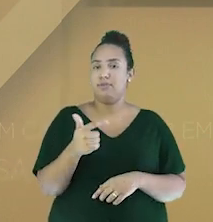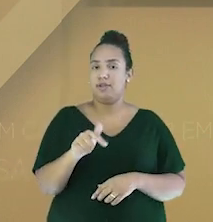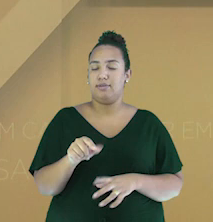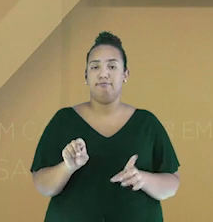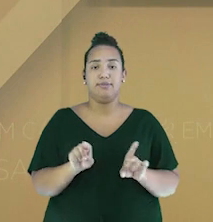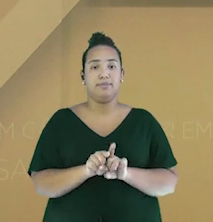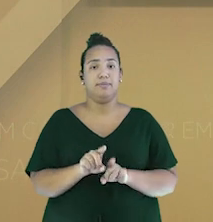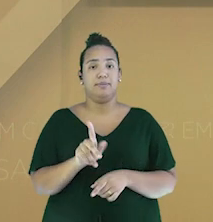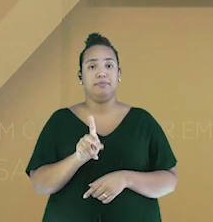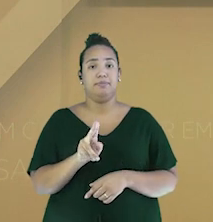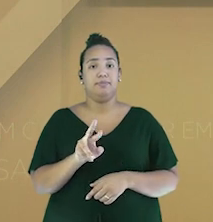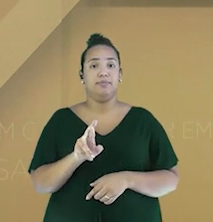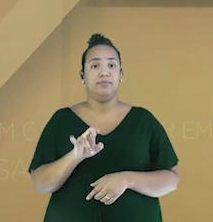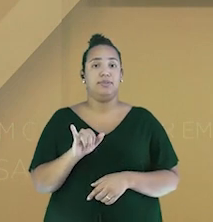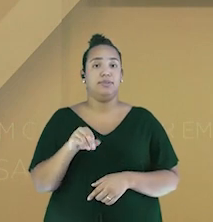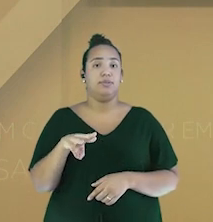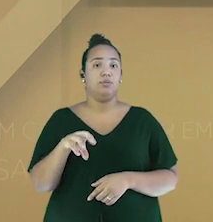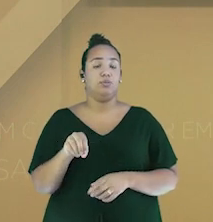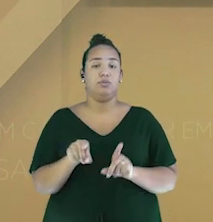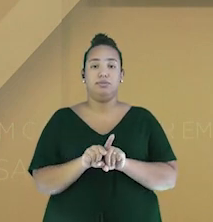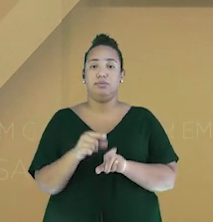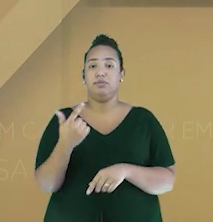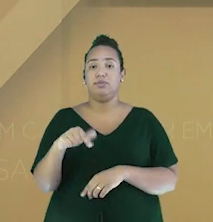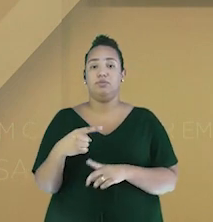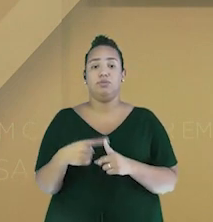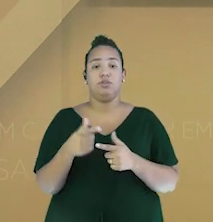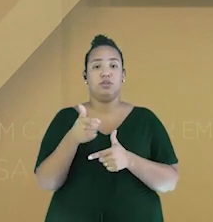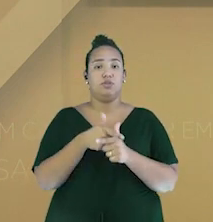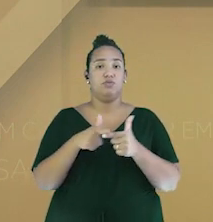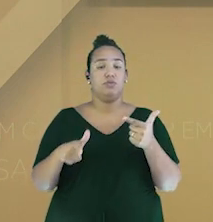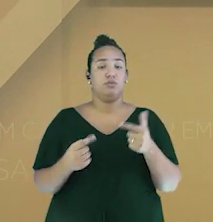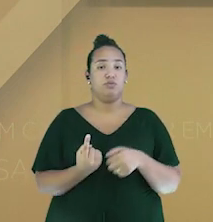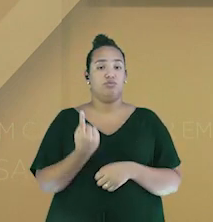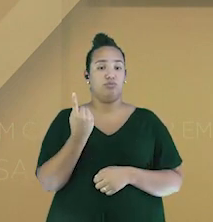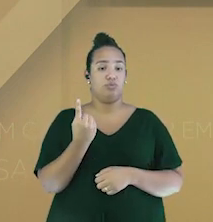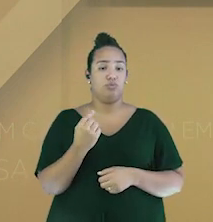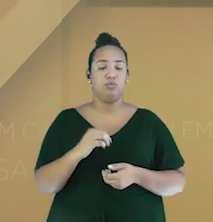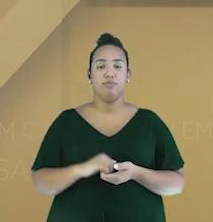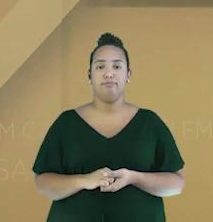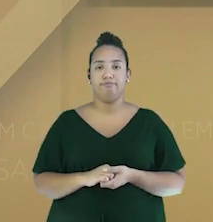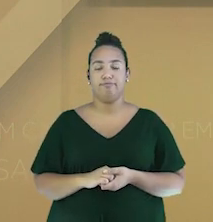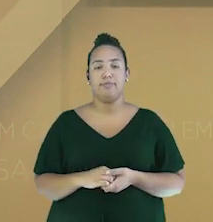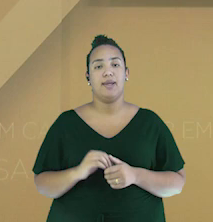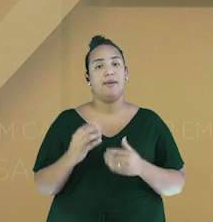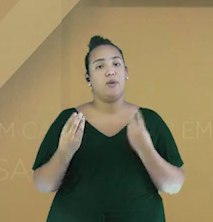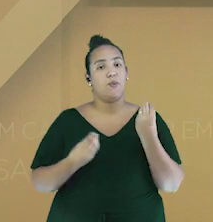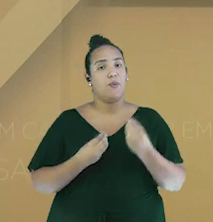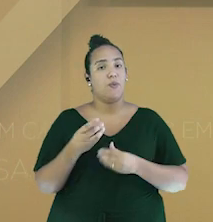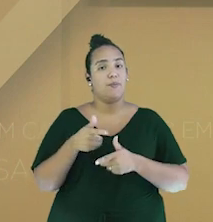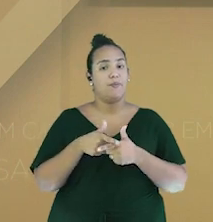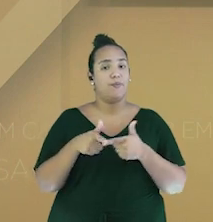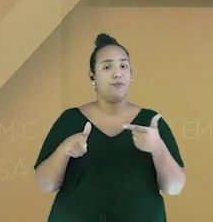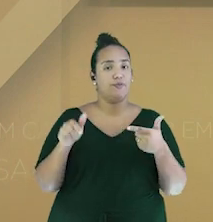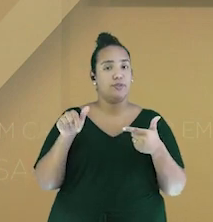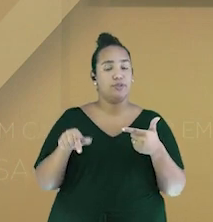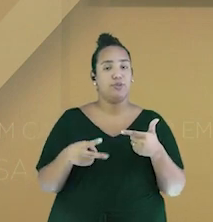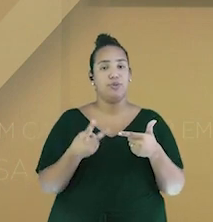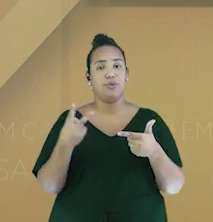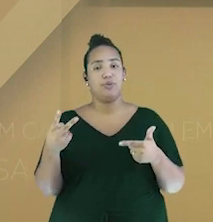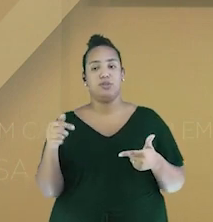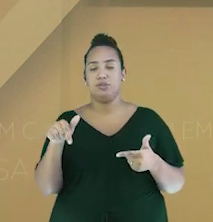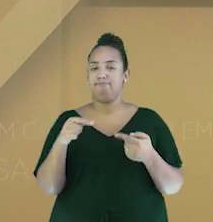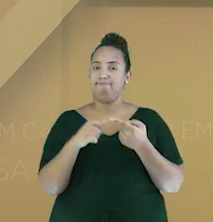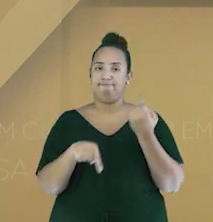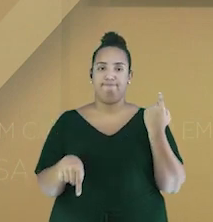tem um divisor. E para ser primo, o número precisa ter 2 divisores distintos. Por isso, o número 1 não